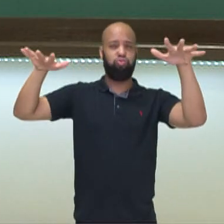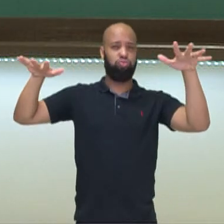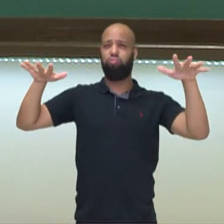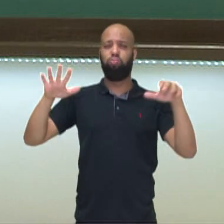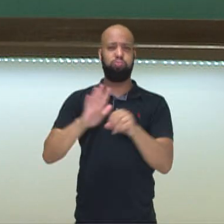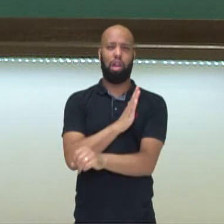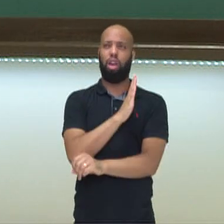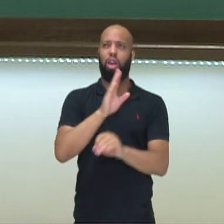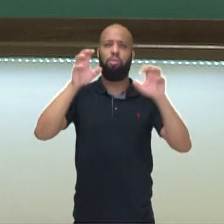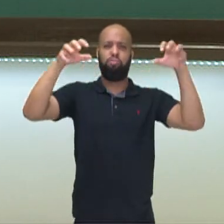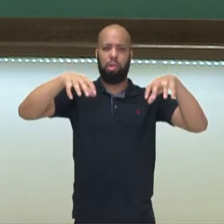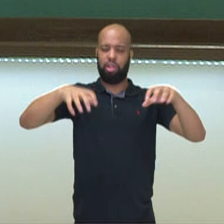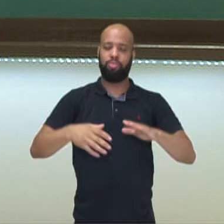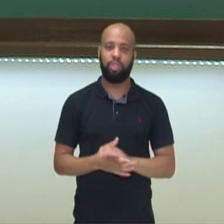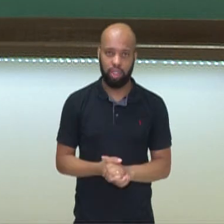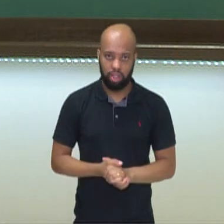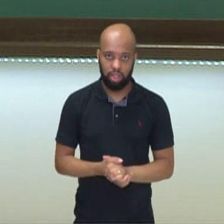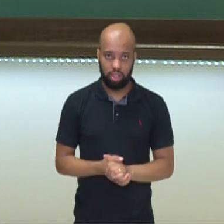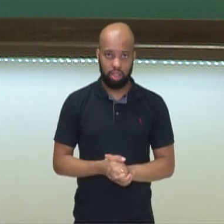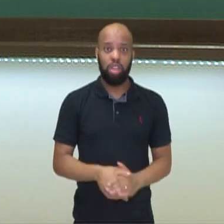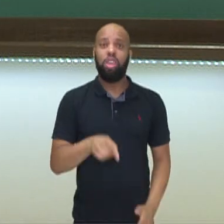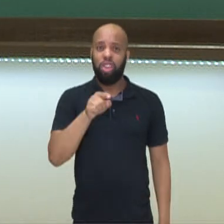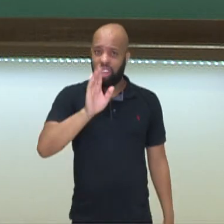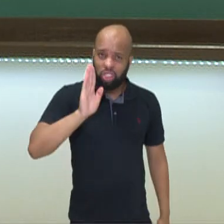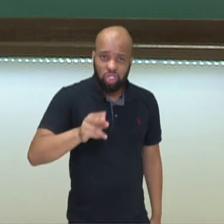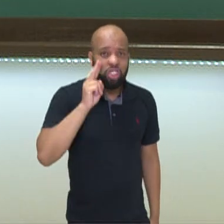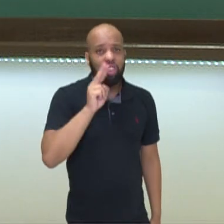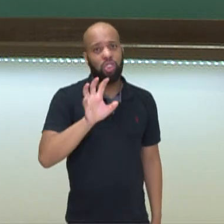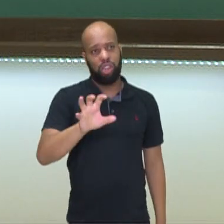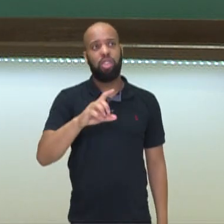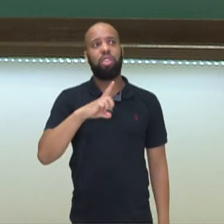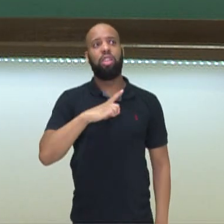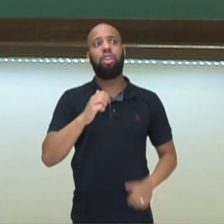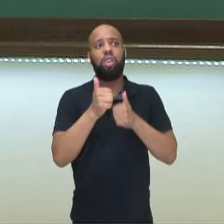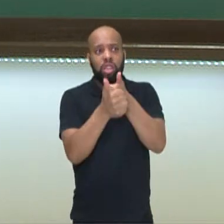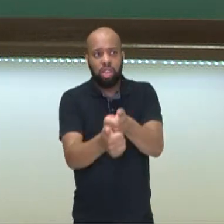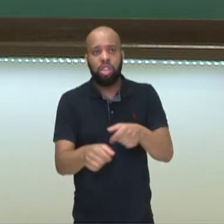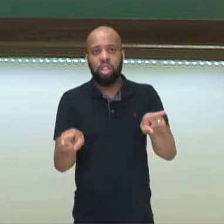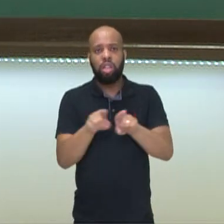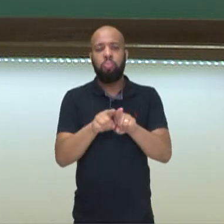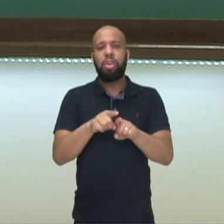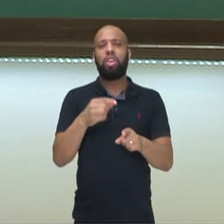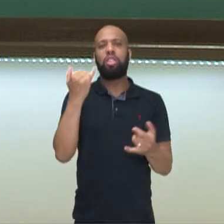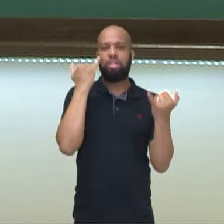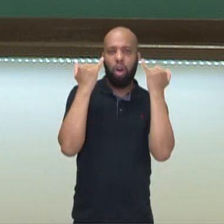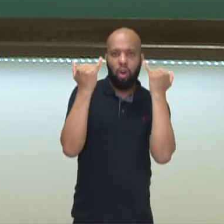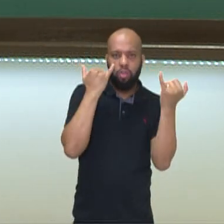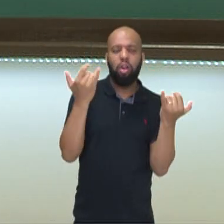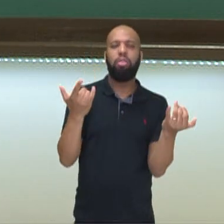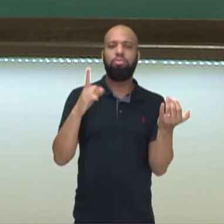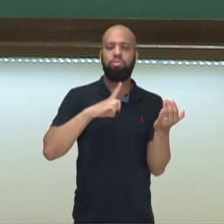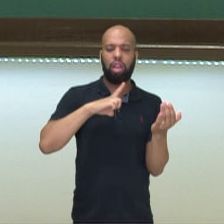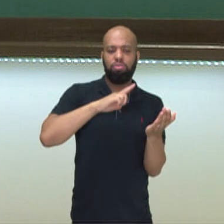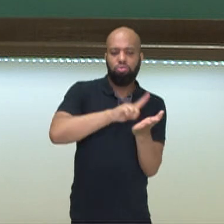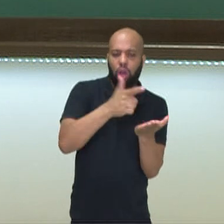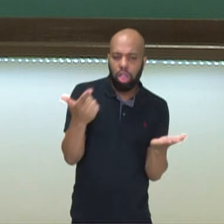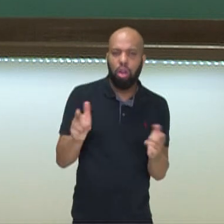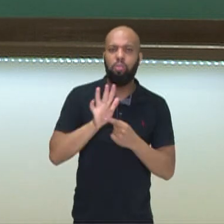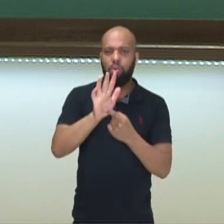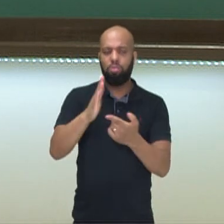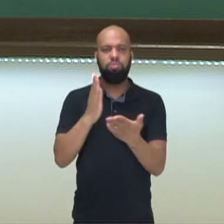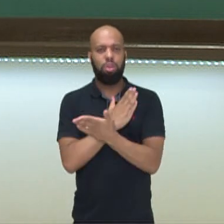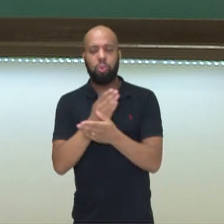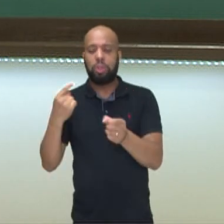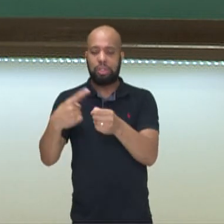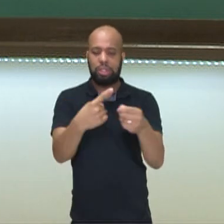galera. E você já viu essa imagem? E a gente tem acompanhado no noticiário que algumas, né, cidades